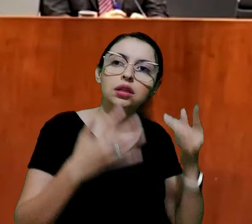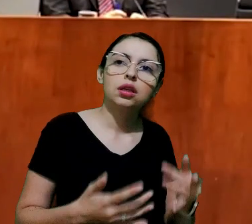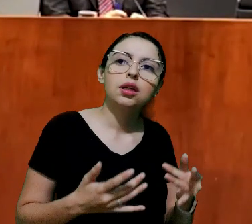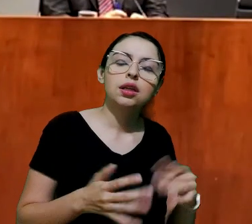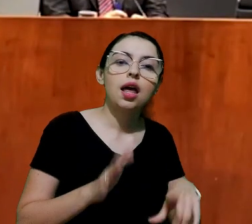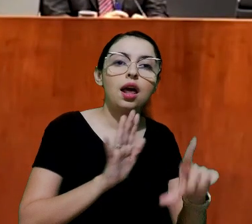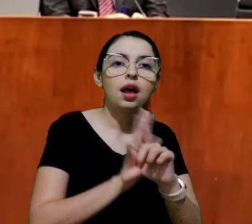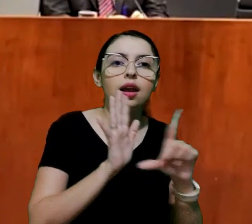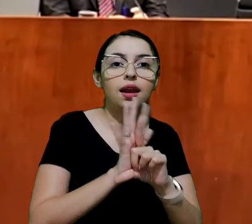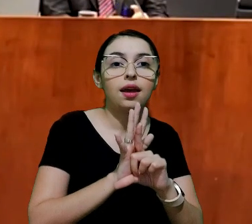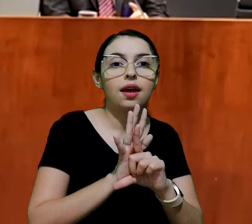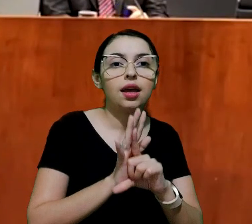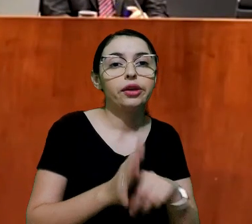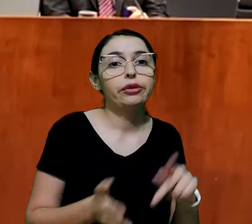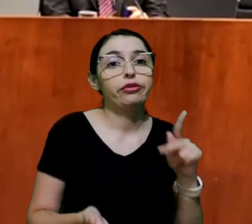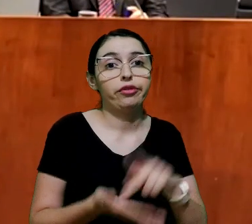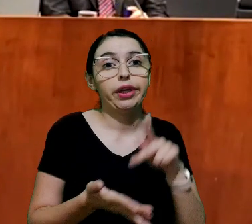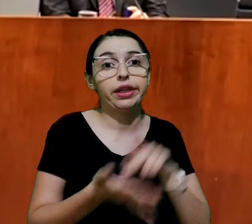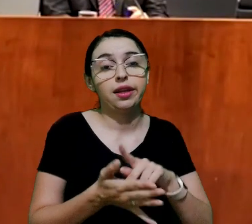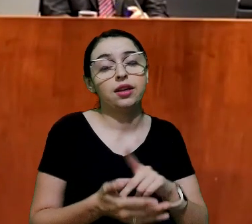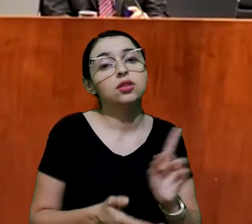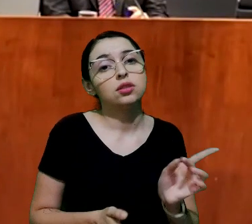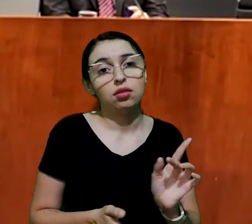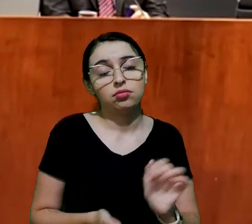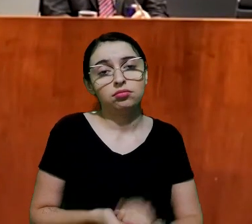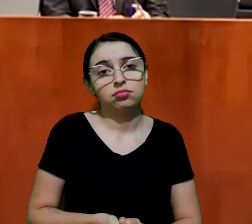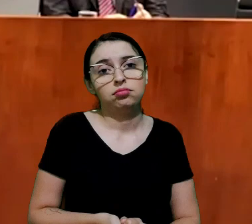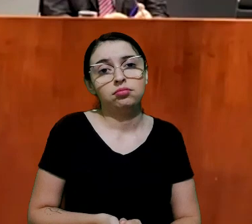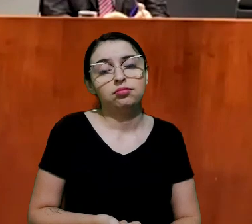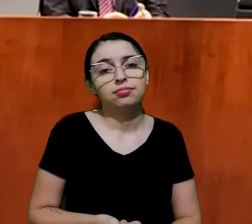o absurdo. Mas nós estamos vivendo